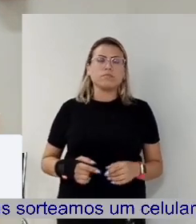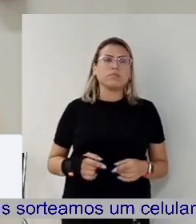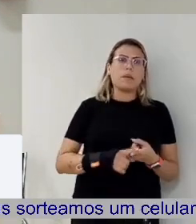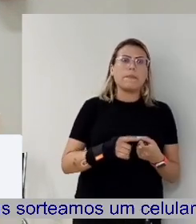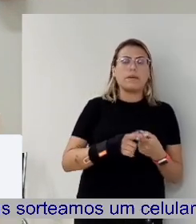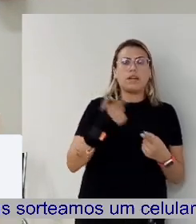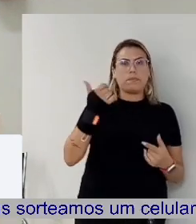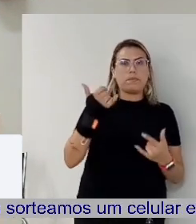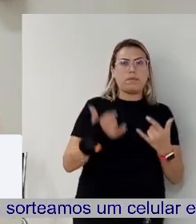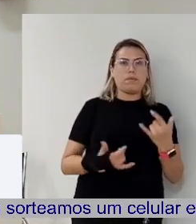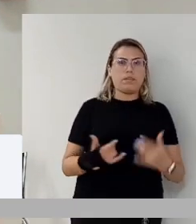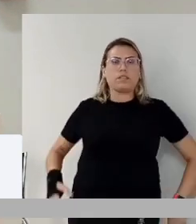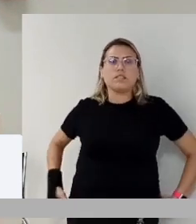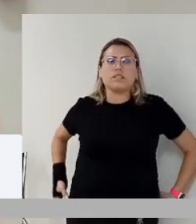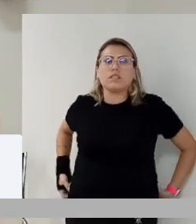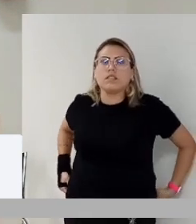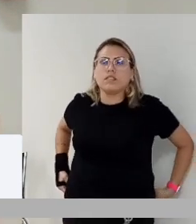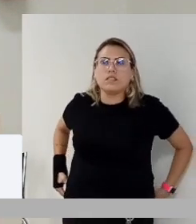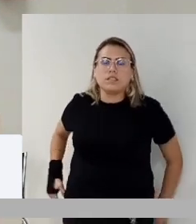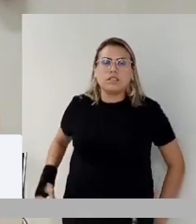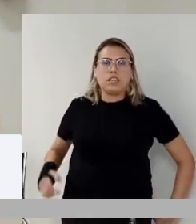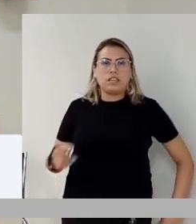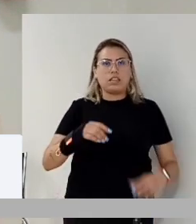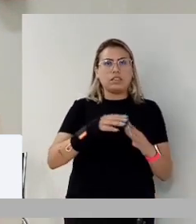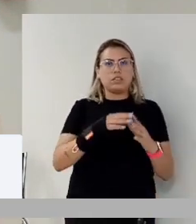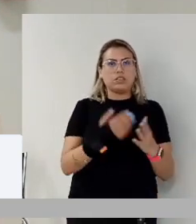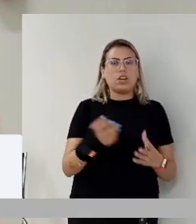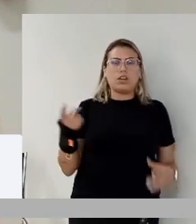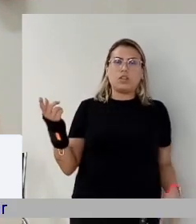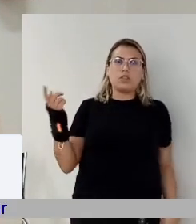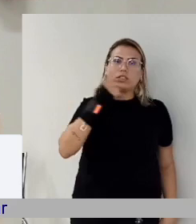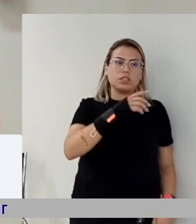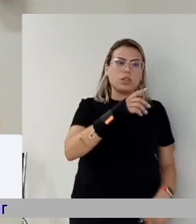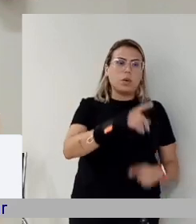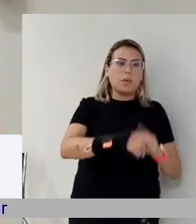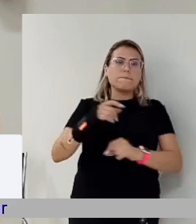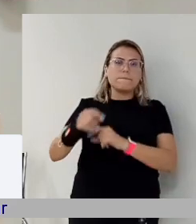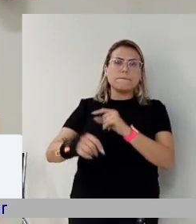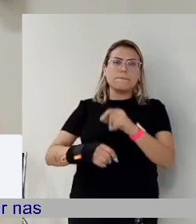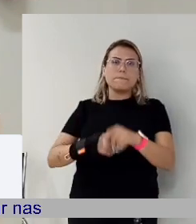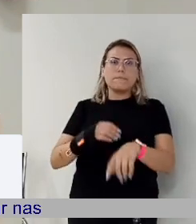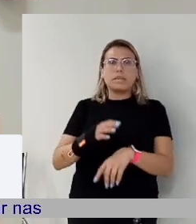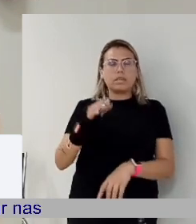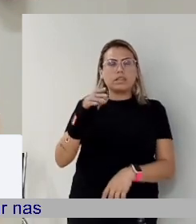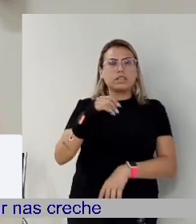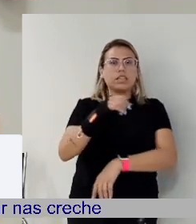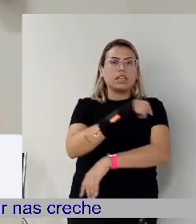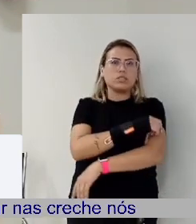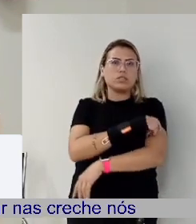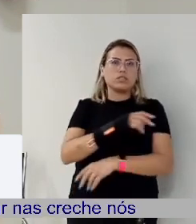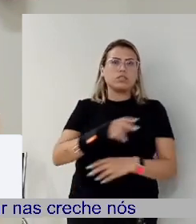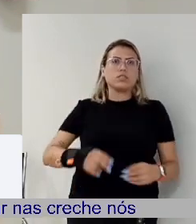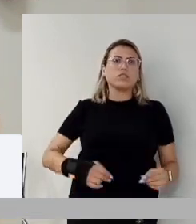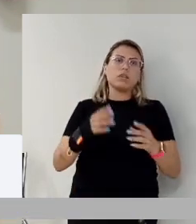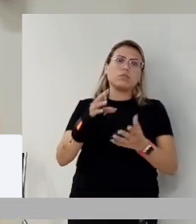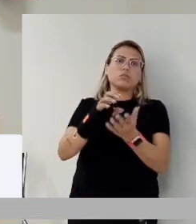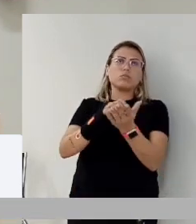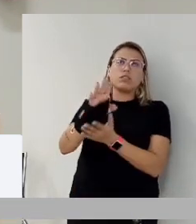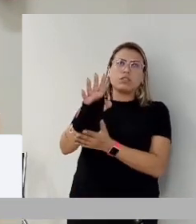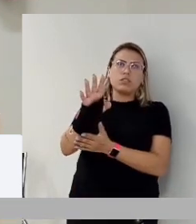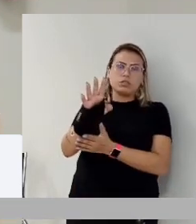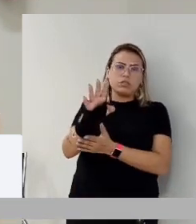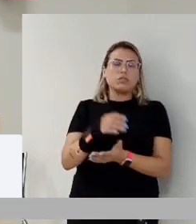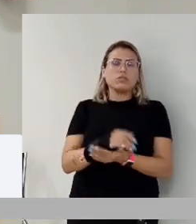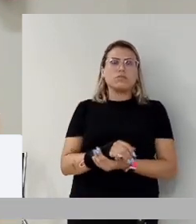gicana eh aquela escola que conseguiu recadar eh mobilizar mais alunos Nós demos um data show